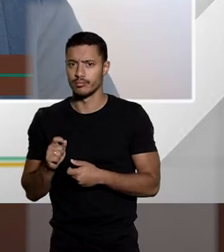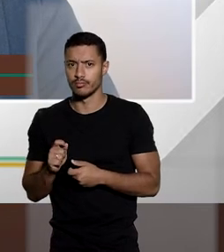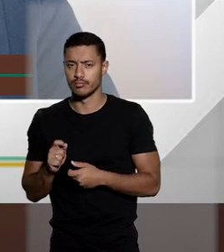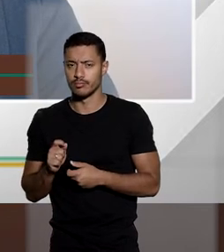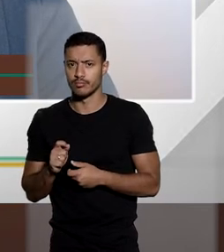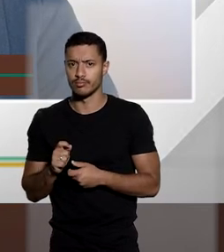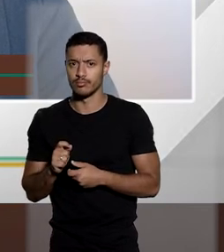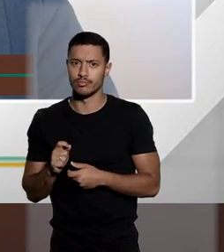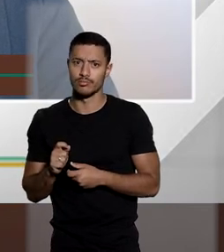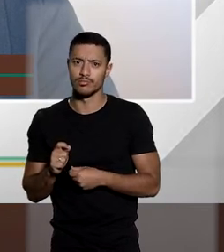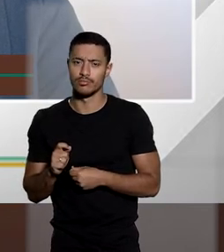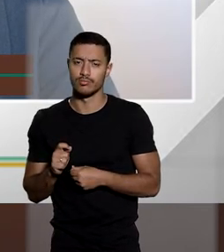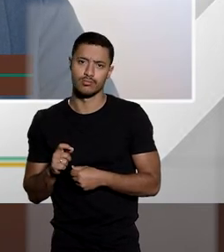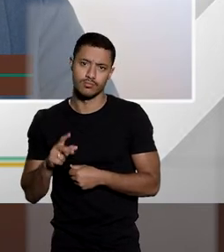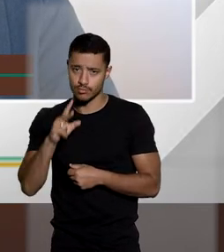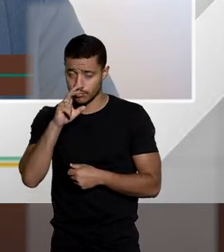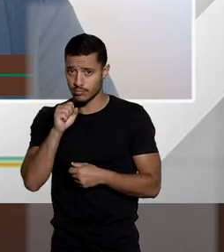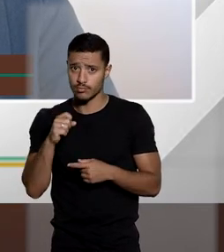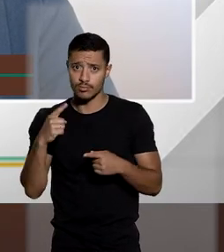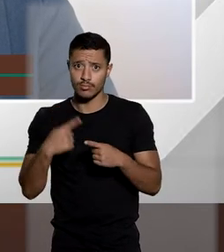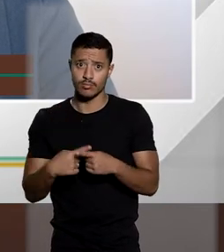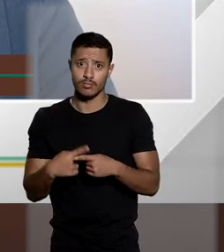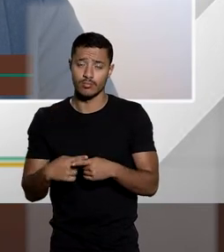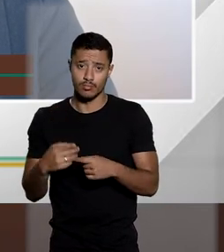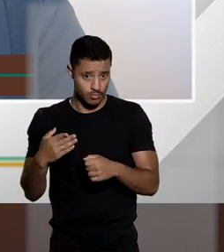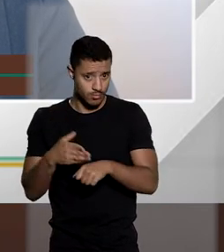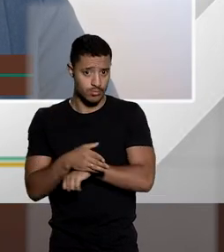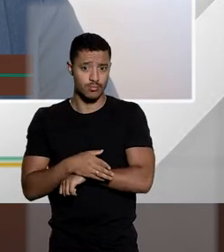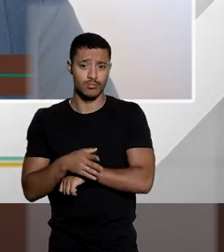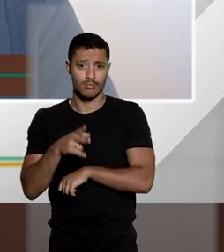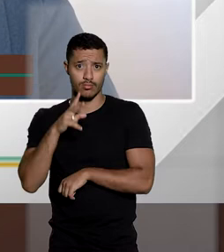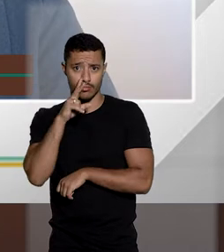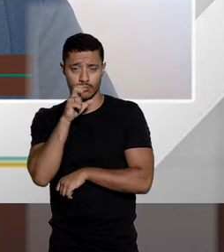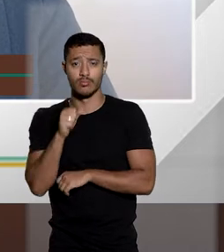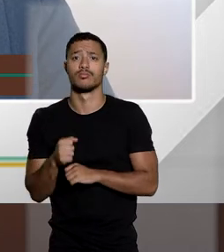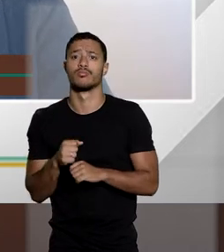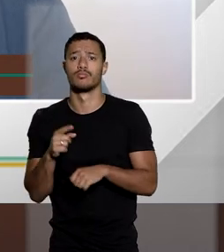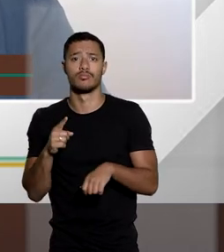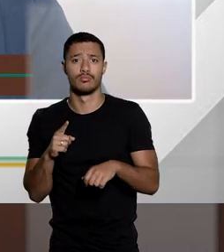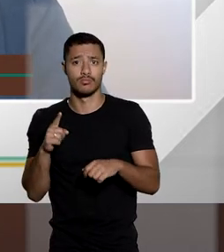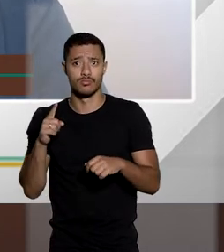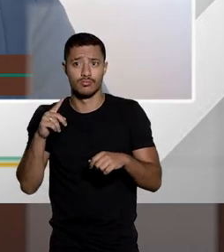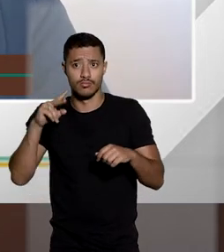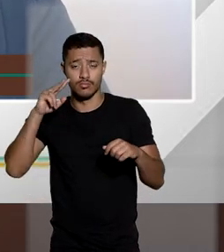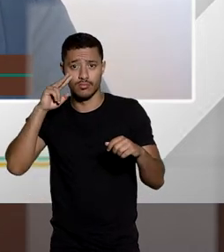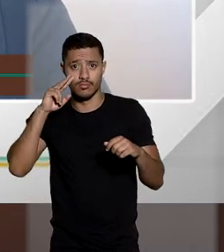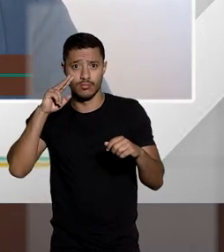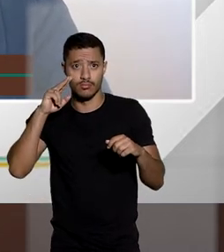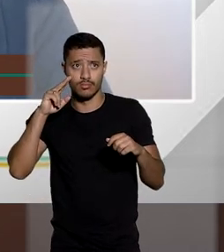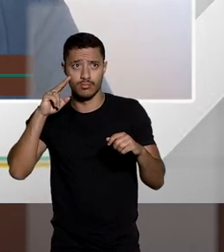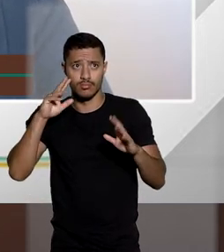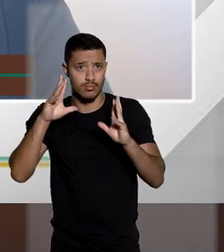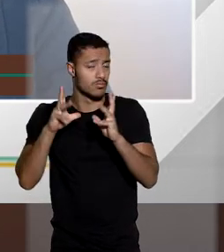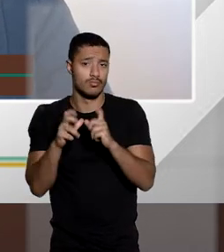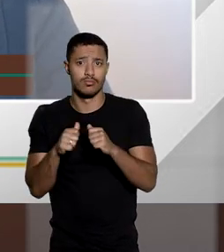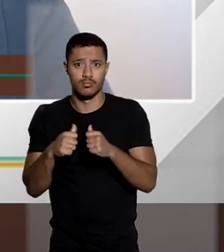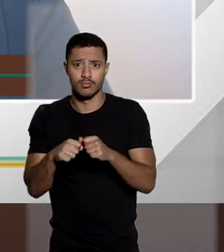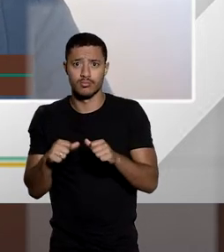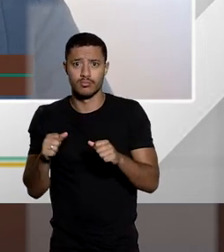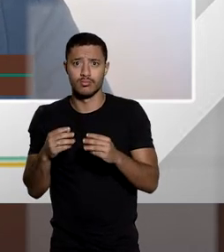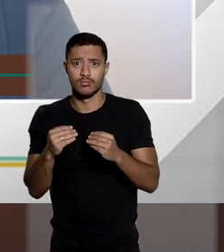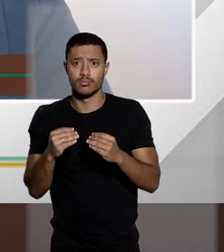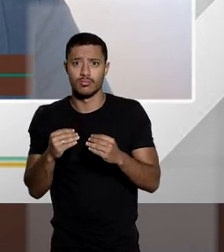sua vigência, né, porque ela entrou em vigor na data da sua publicação e todos